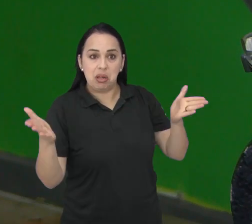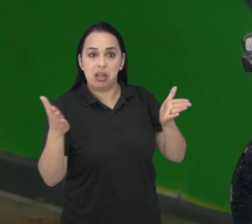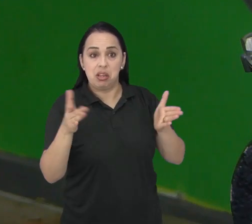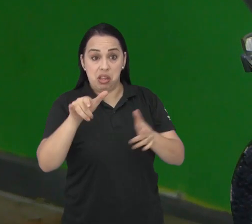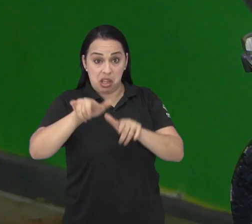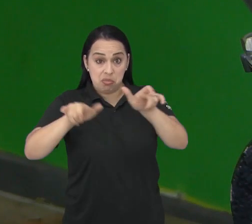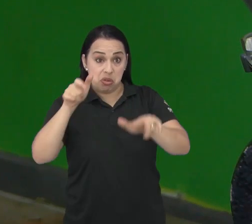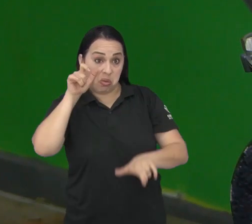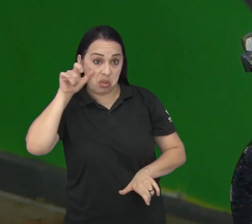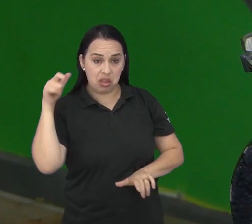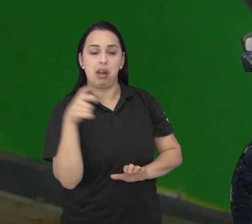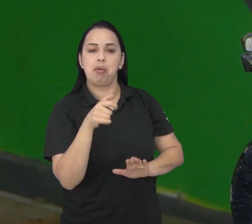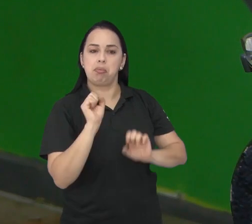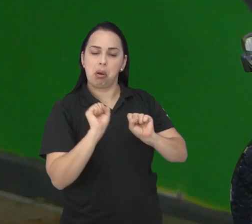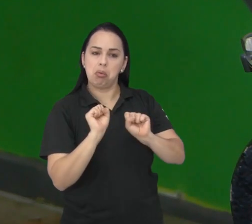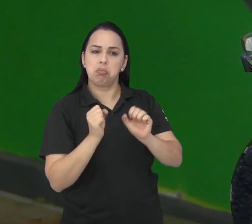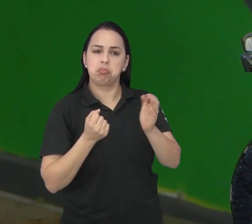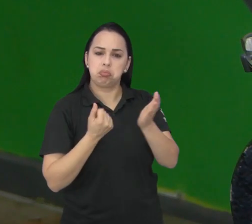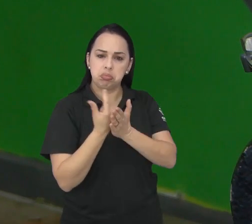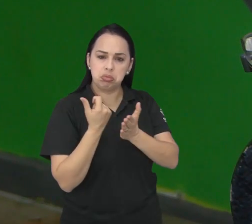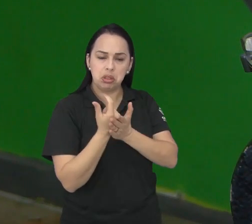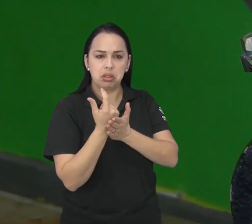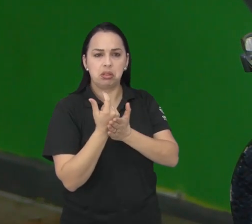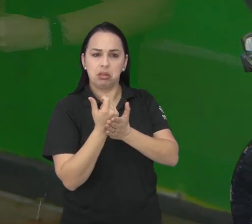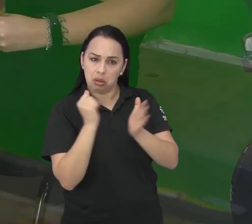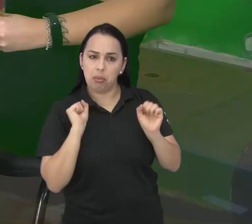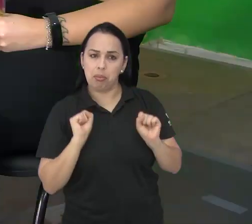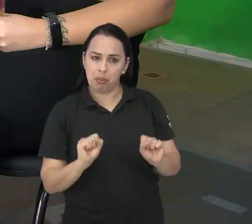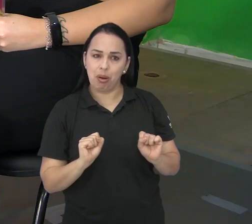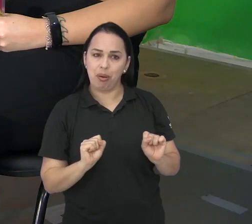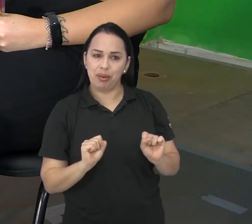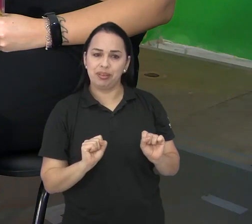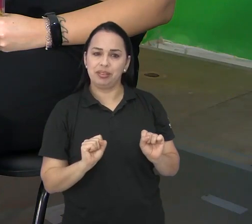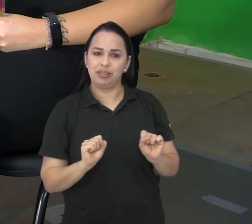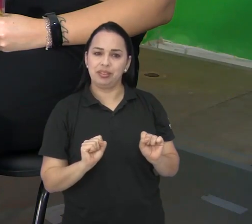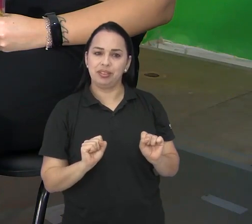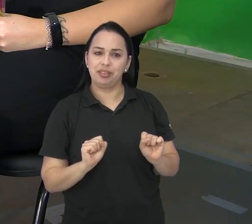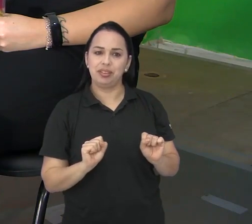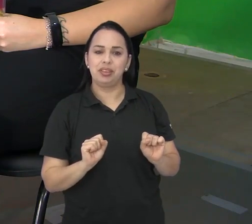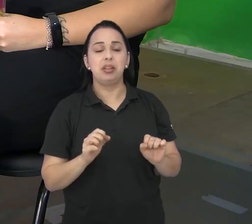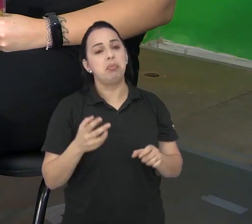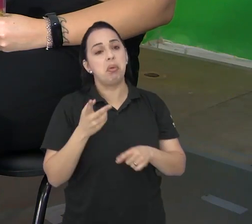aí que se interessar pela essa temática e quiser adquirir o livro, aí é